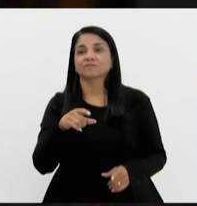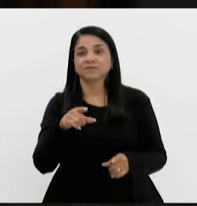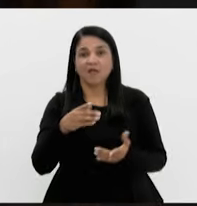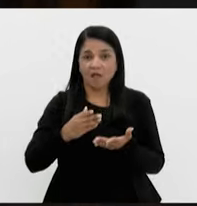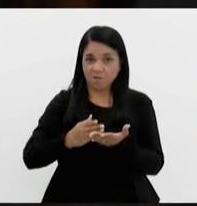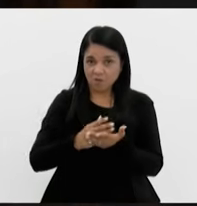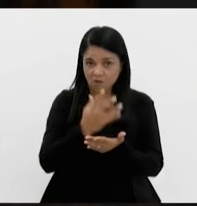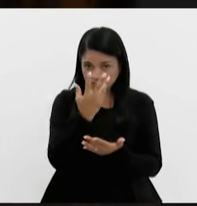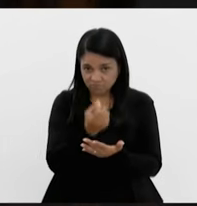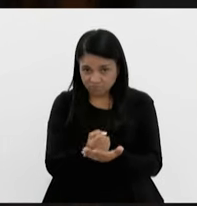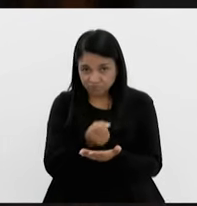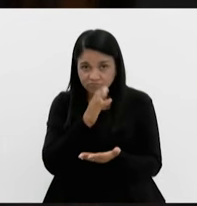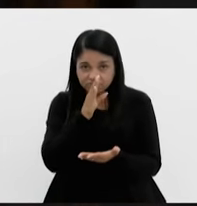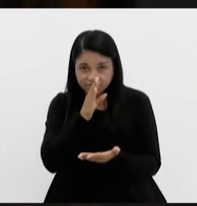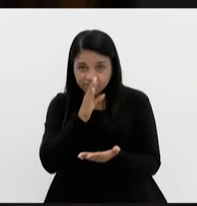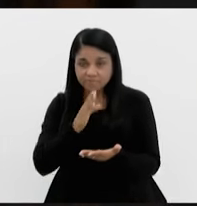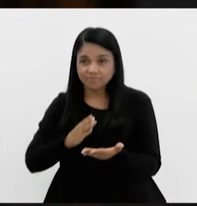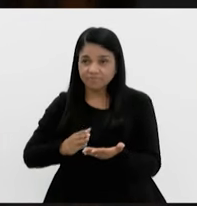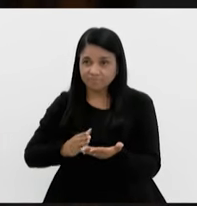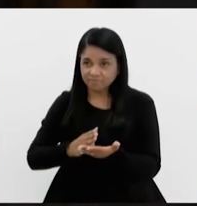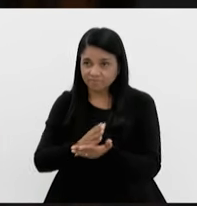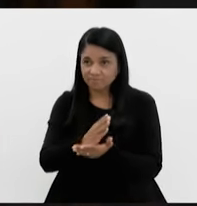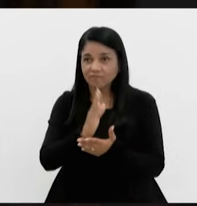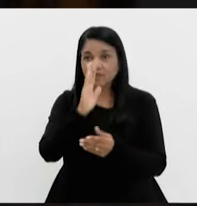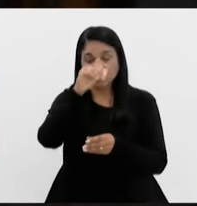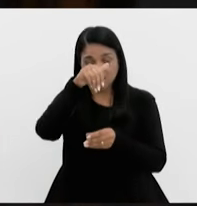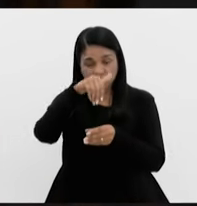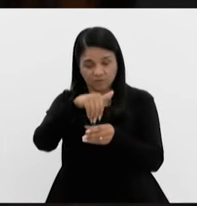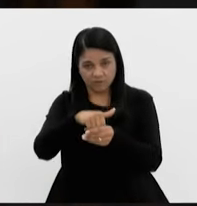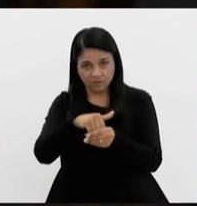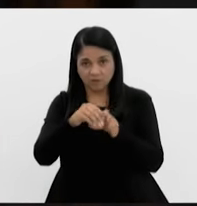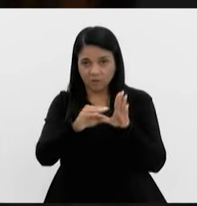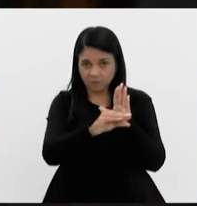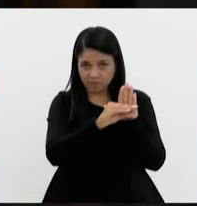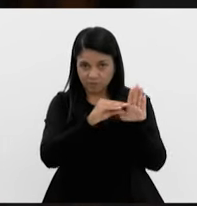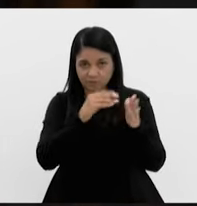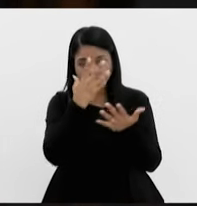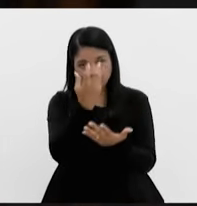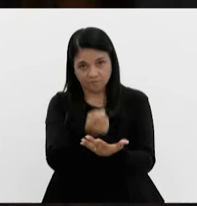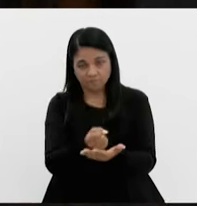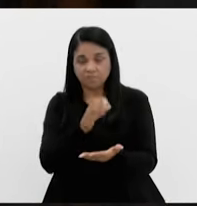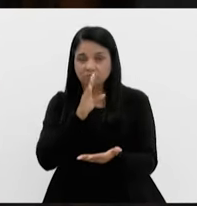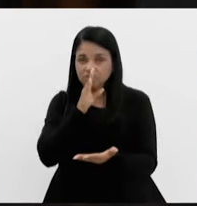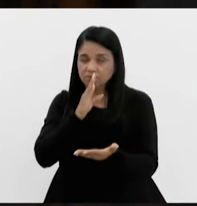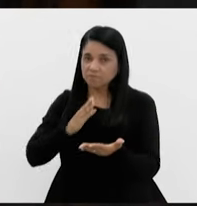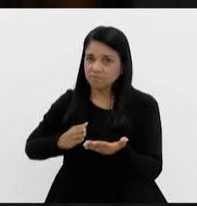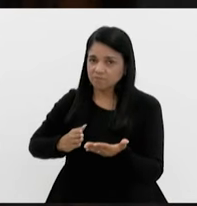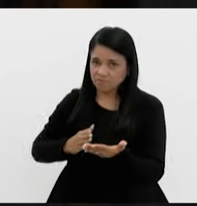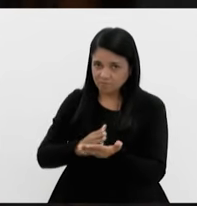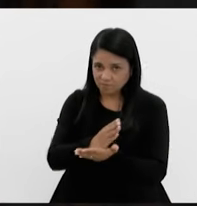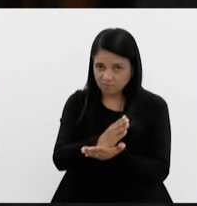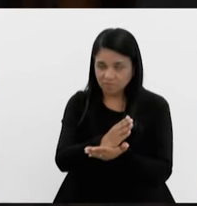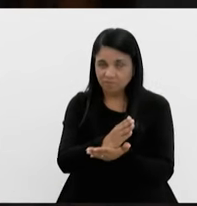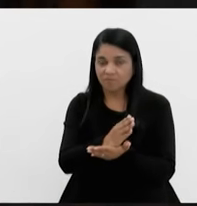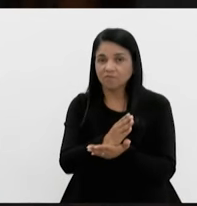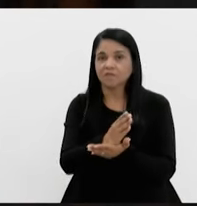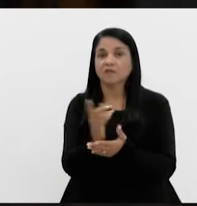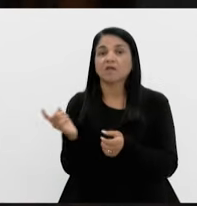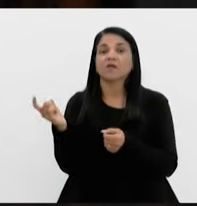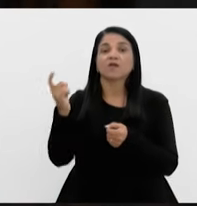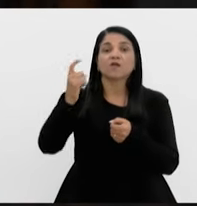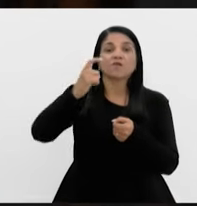aprova perman Como estão aprovado em votação o projeto assim emendado senores que aprova paraes como estão aprovado volta